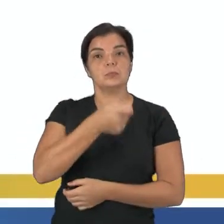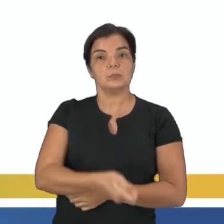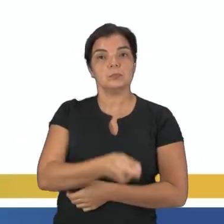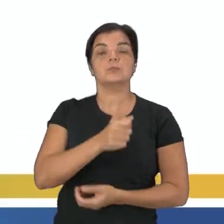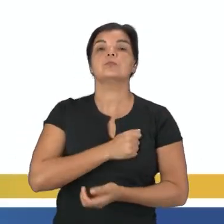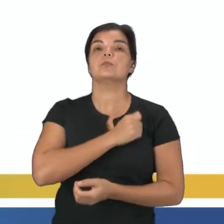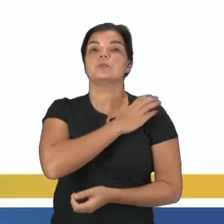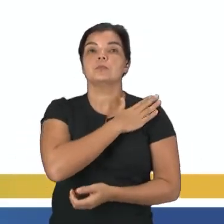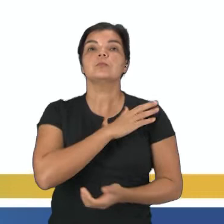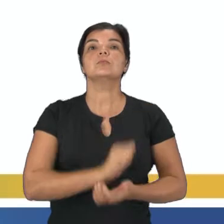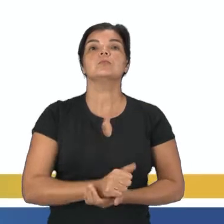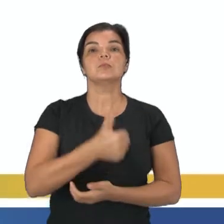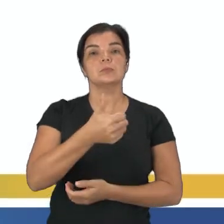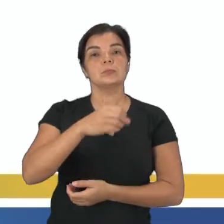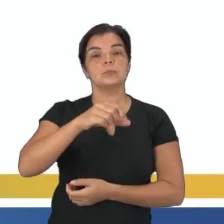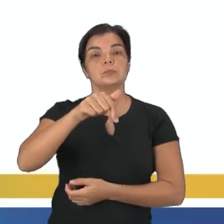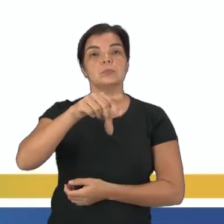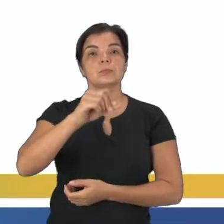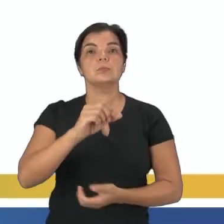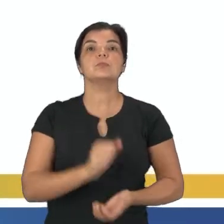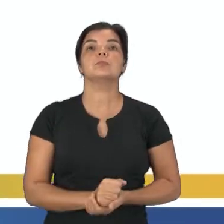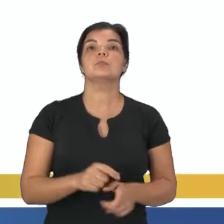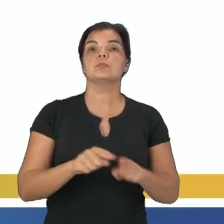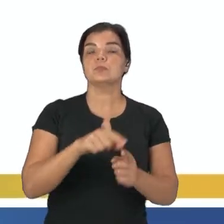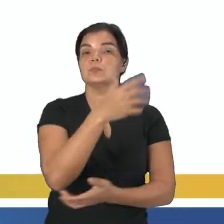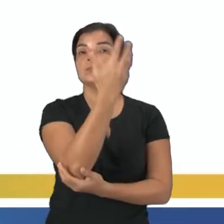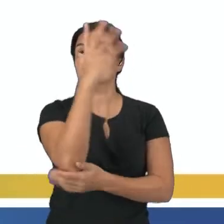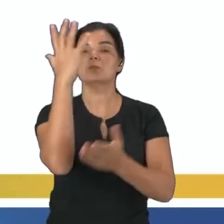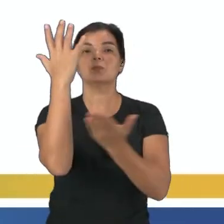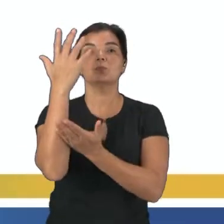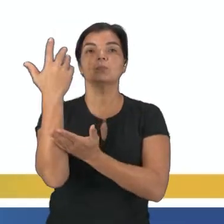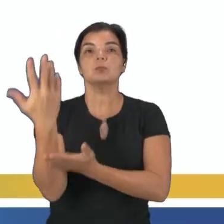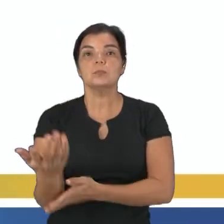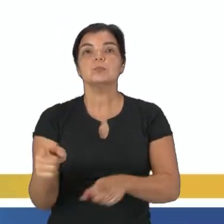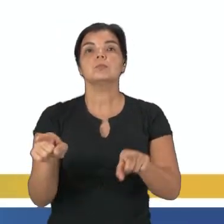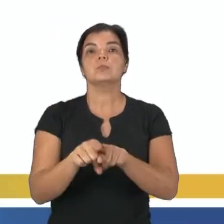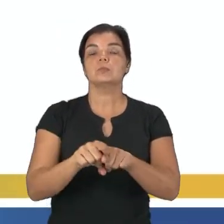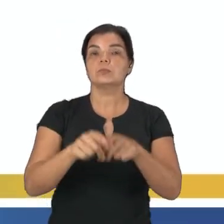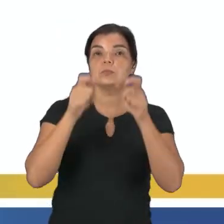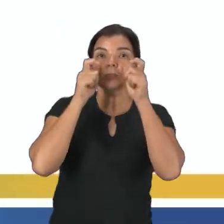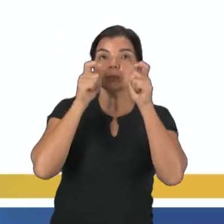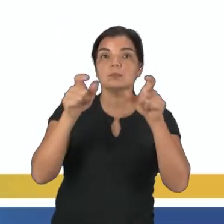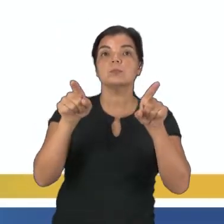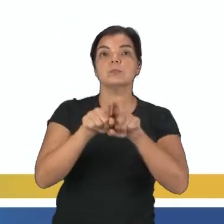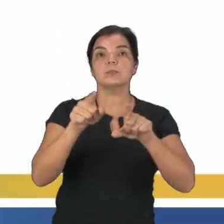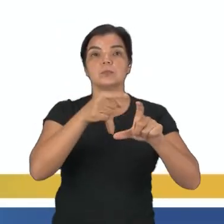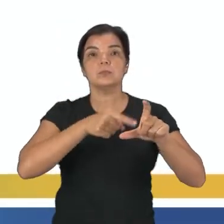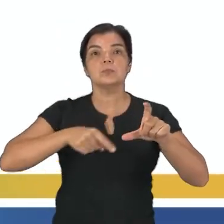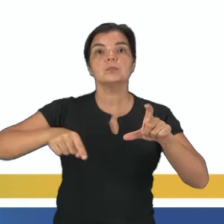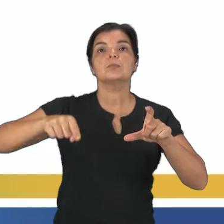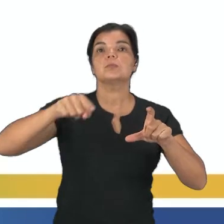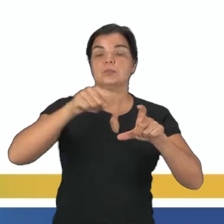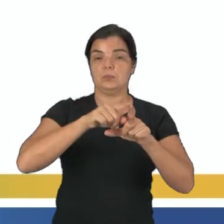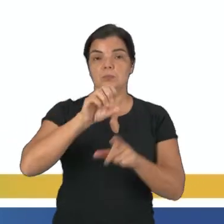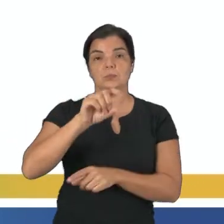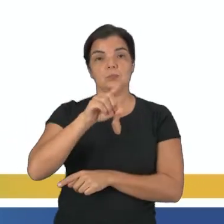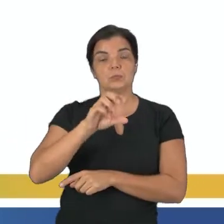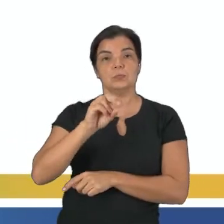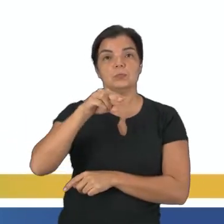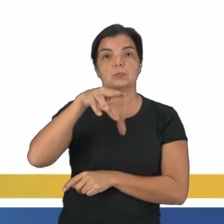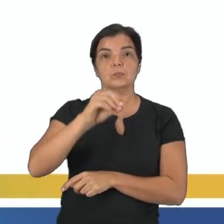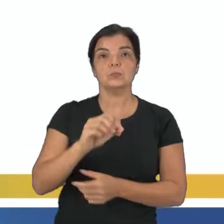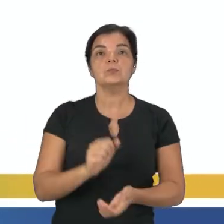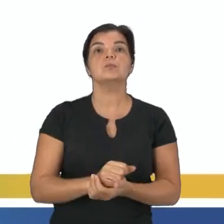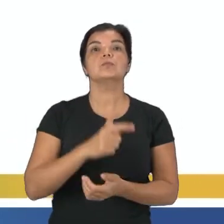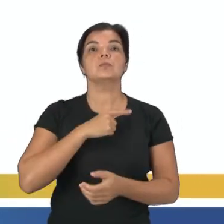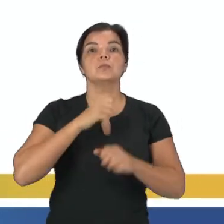Em 1970, a gente tem o perigo de desmatamento, que se torna evidente, e o buraco na camada de ozônio